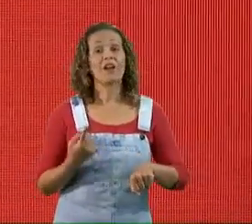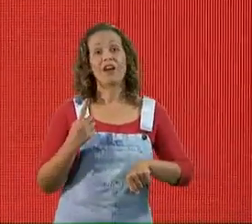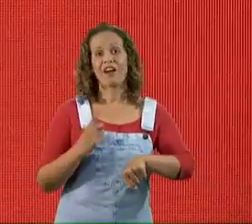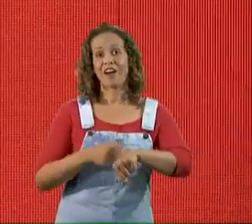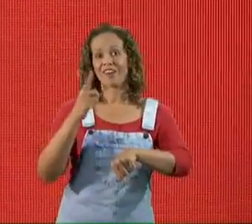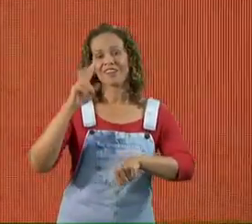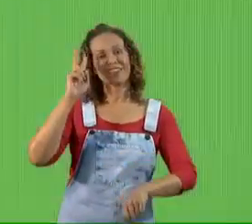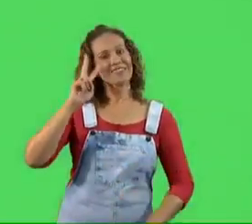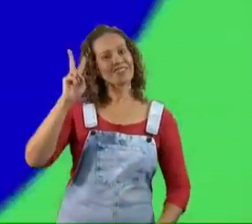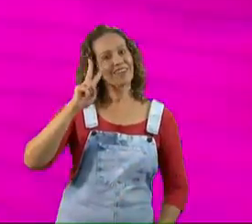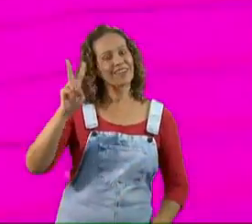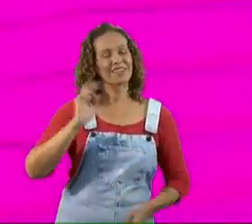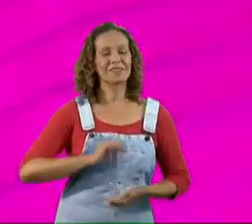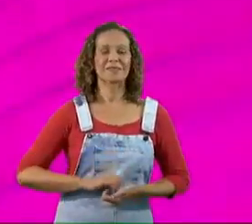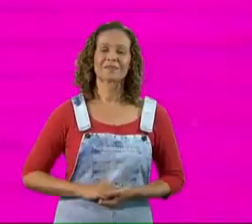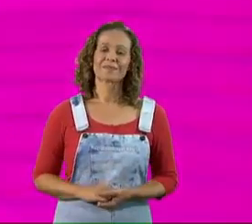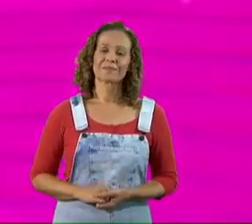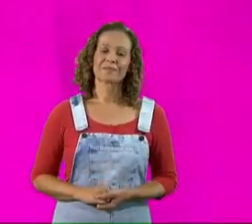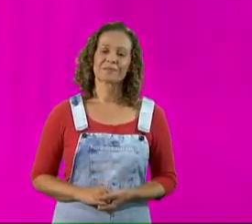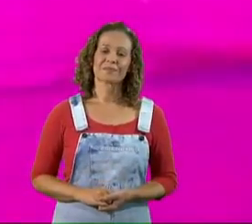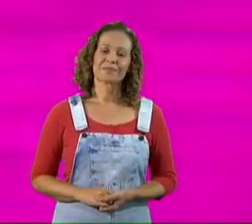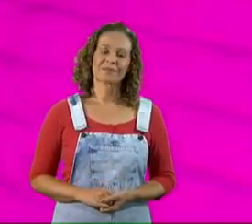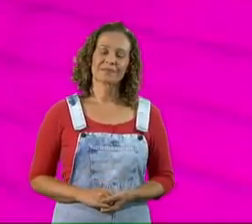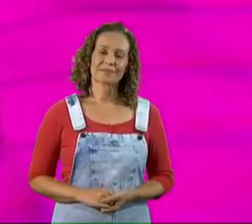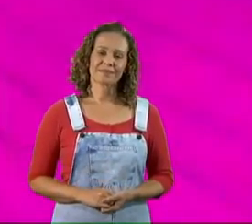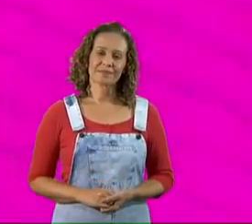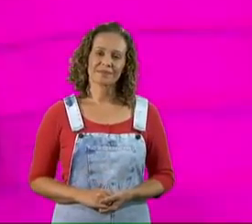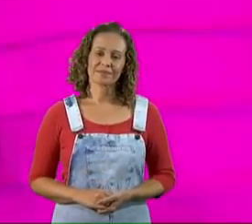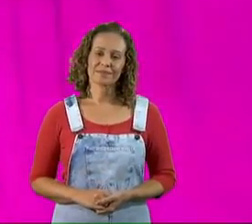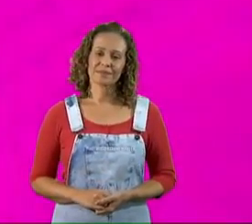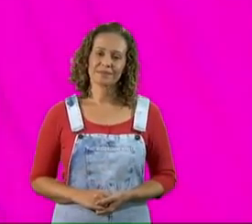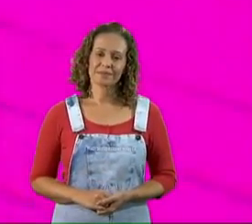História. Hora da História.